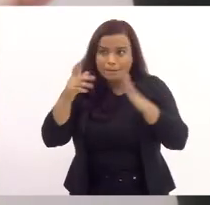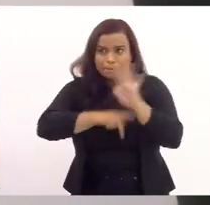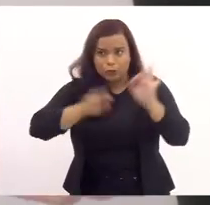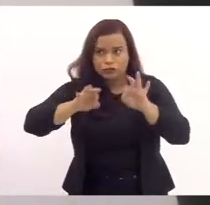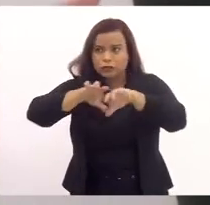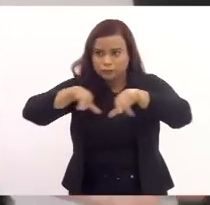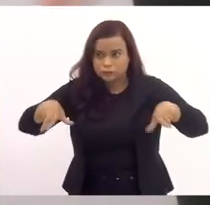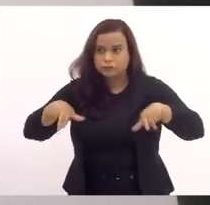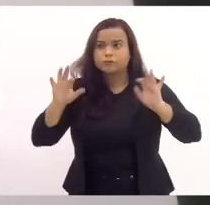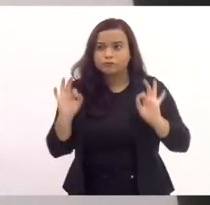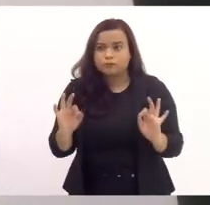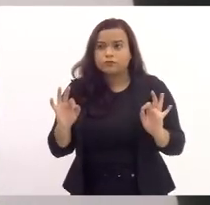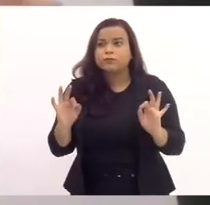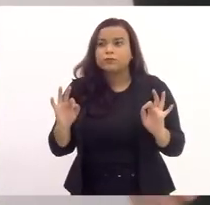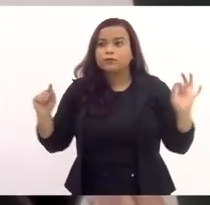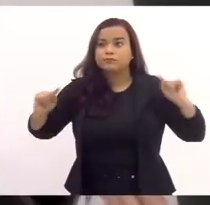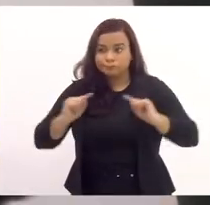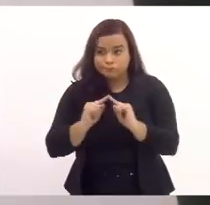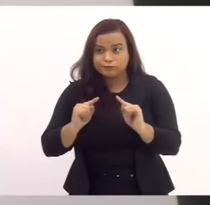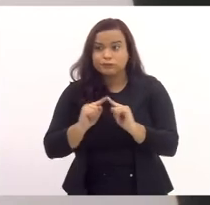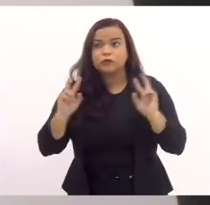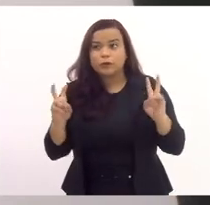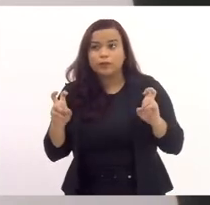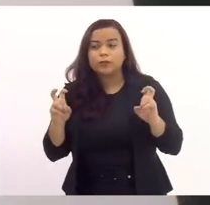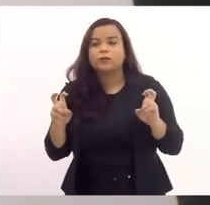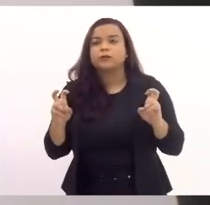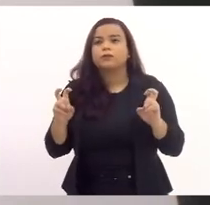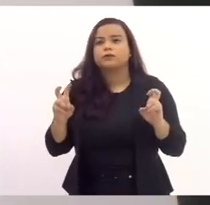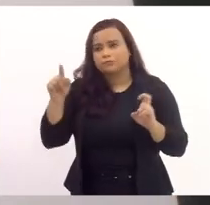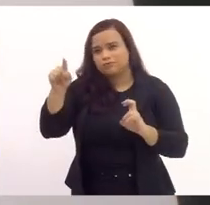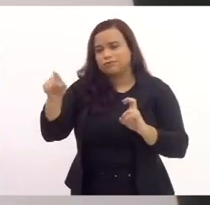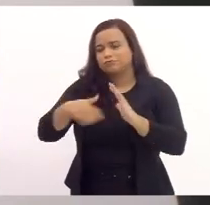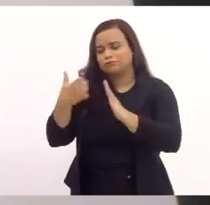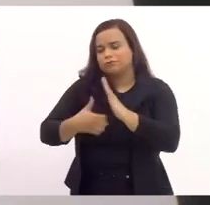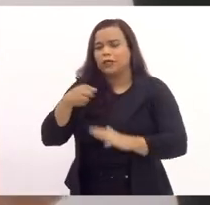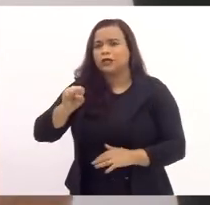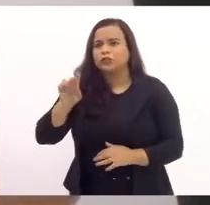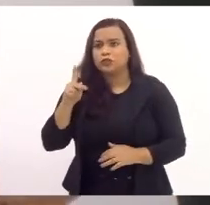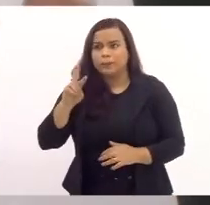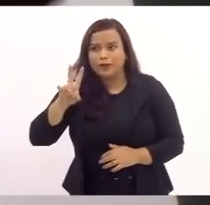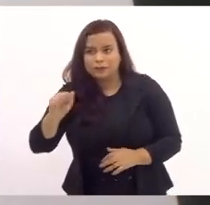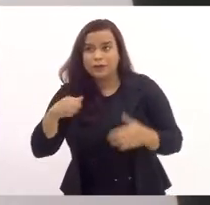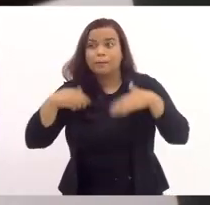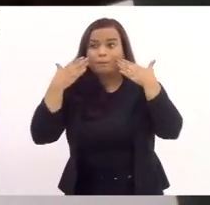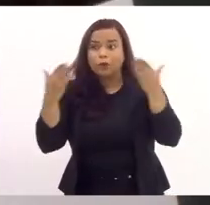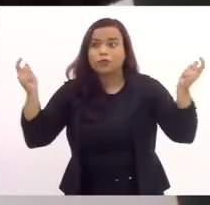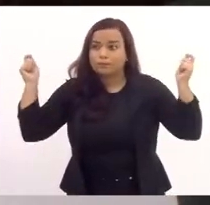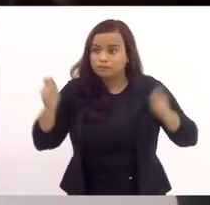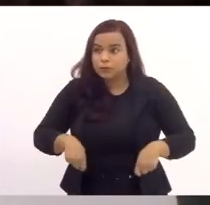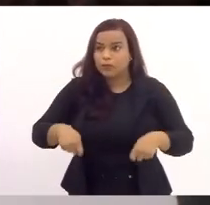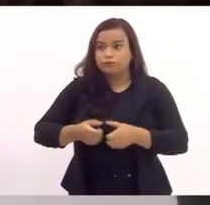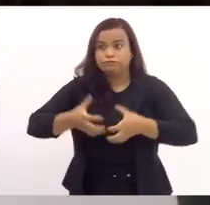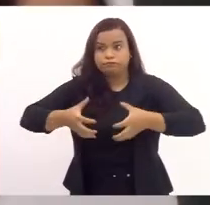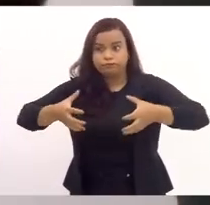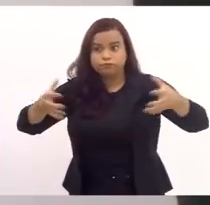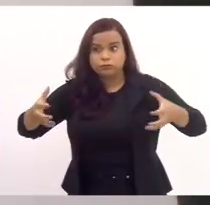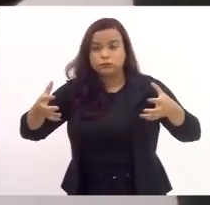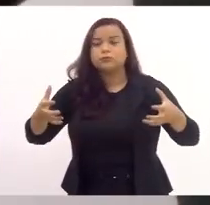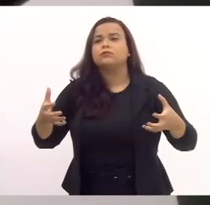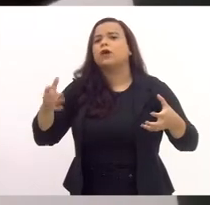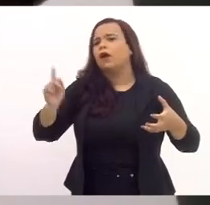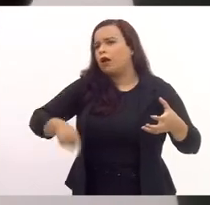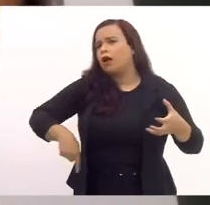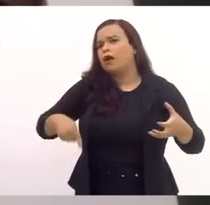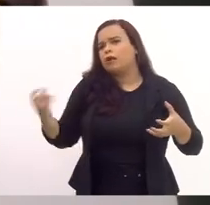projetos que venham a ser relacionados em relação à Supervia, mostra que a capacidade de aumento, né, de passageiro é muito